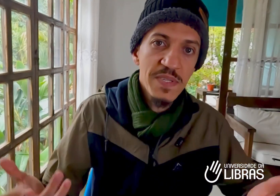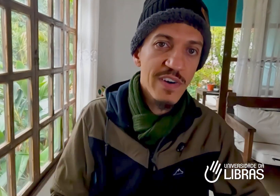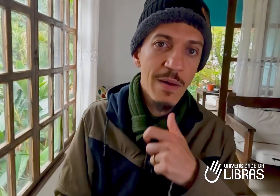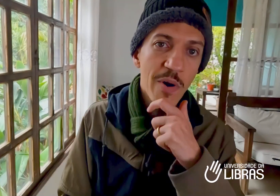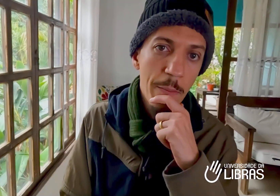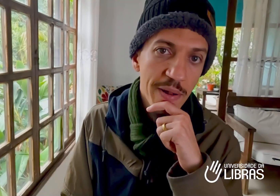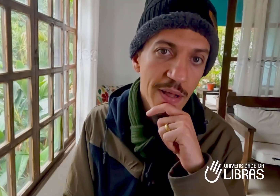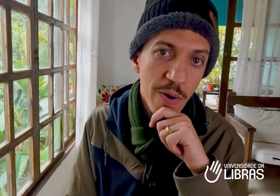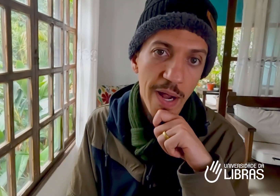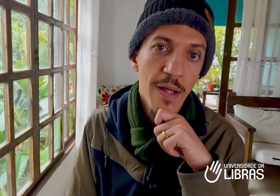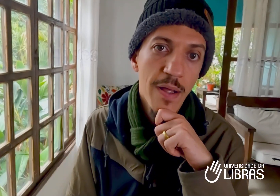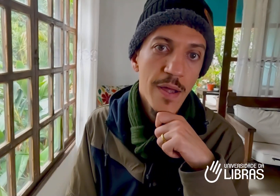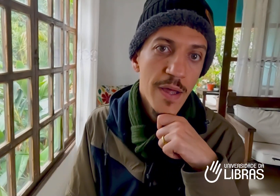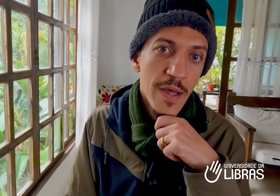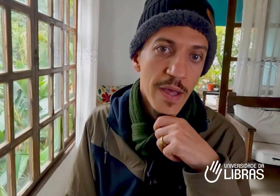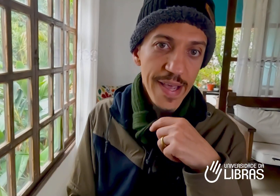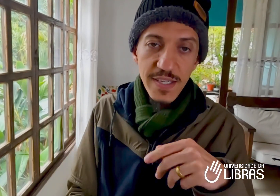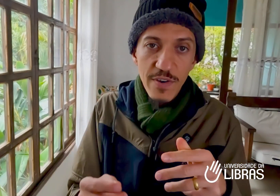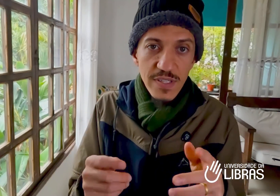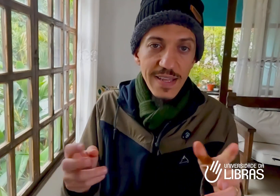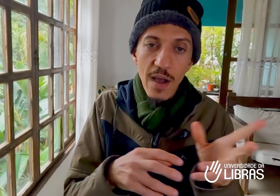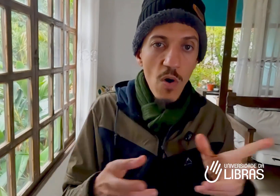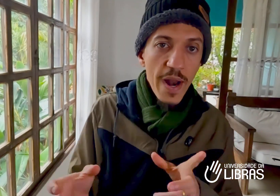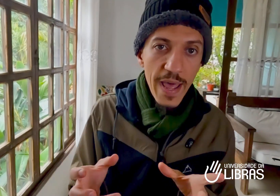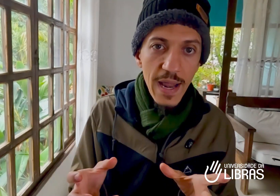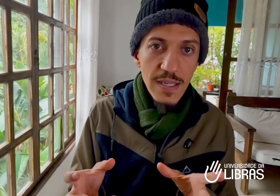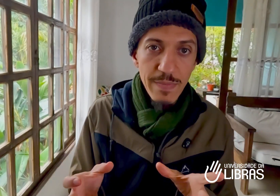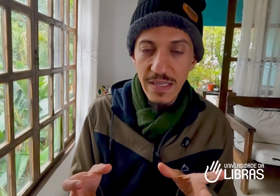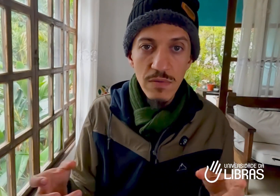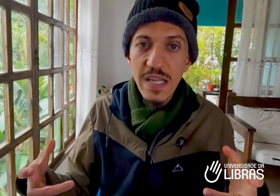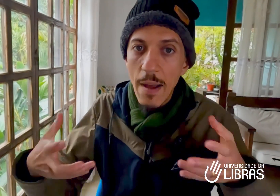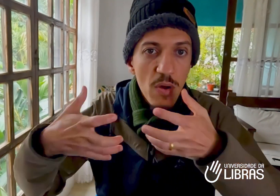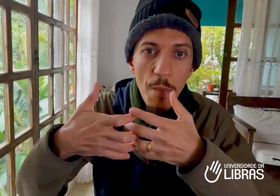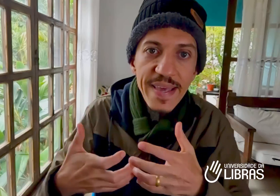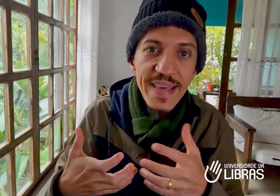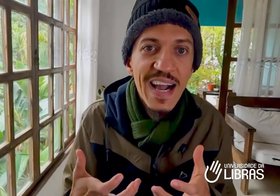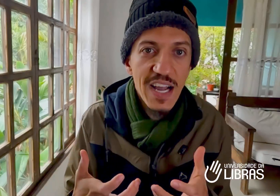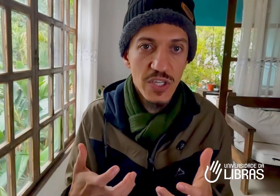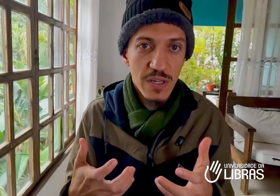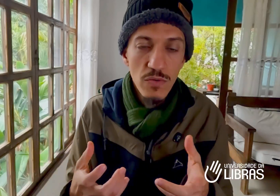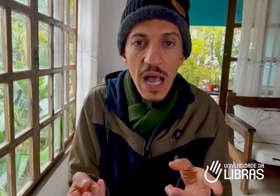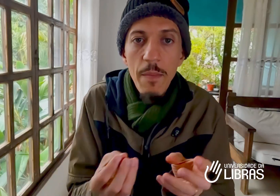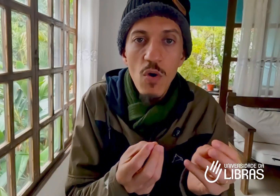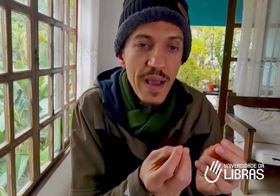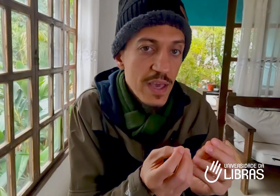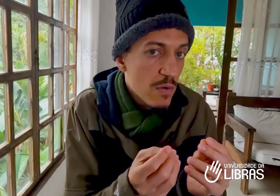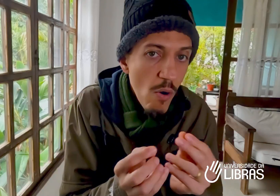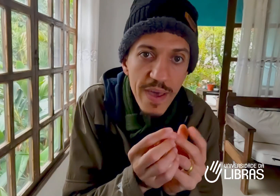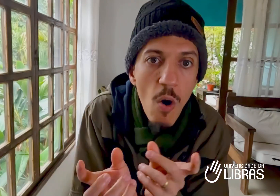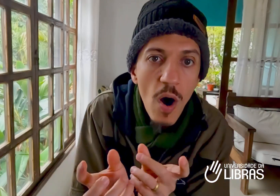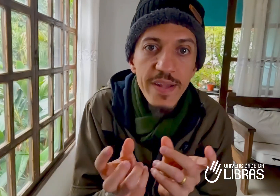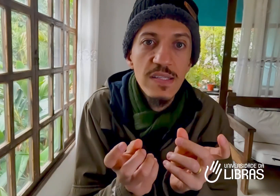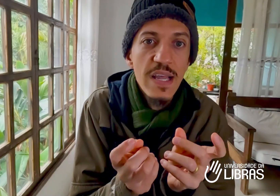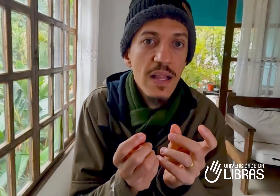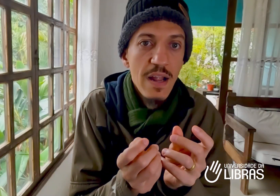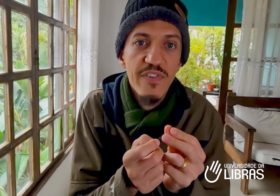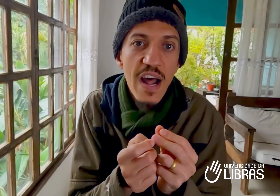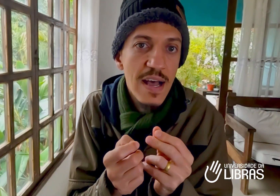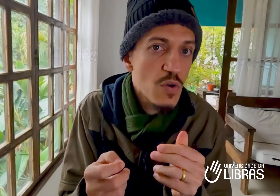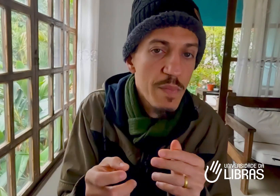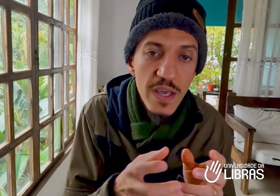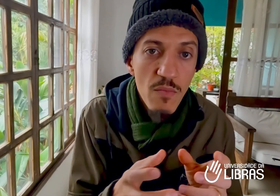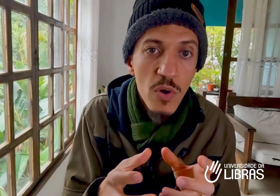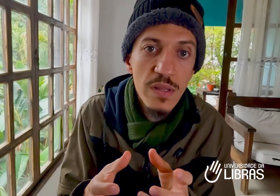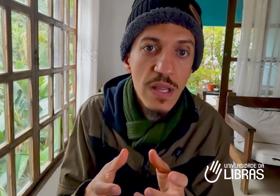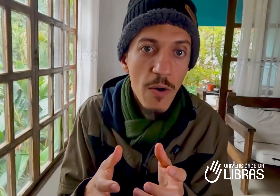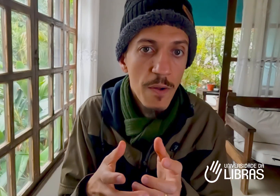tempo você vai demorar para decorar? E se você decora eles, mas não sabe como é que encaixa, não sabe qual que é a ordem certa na frase,